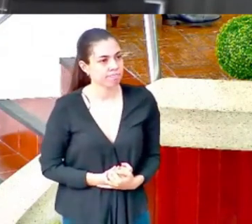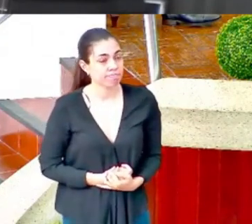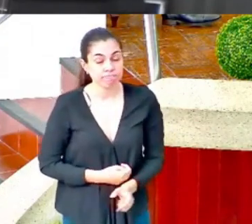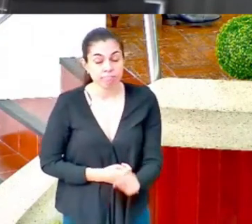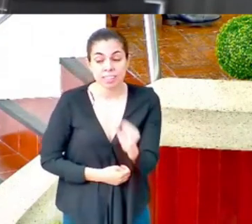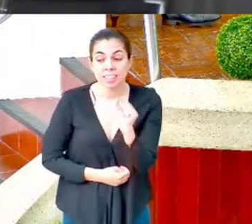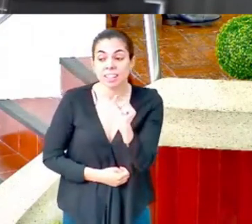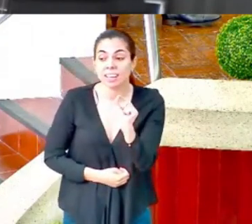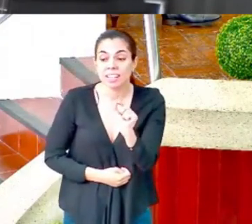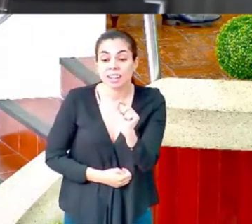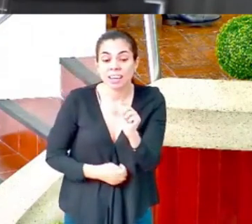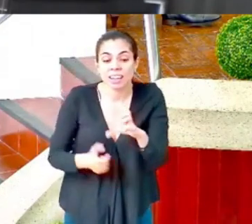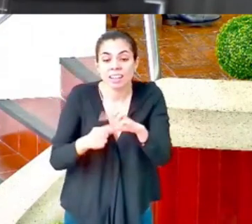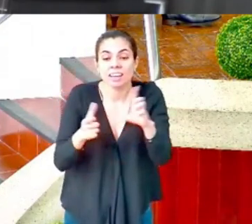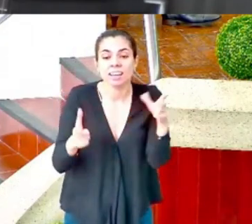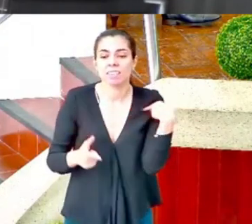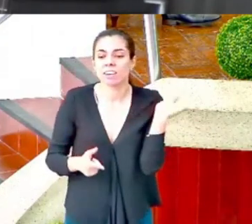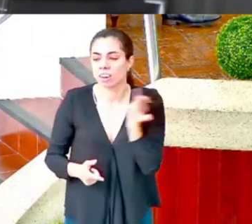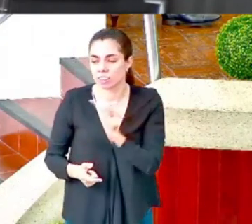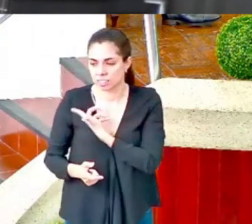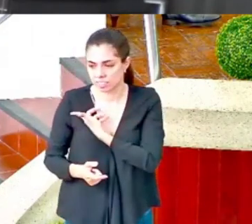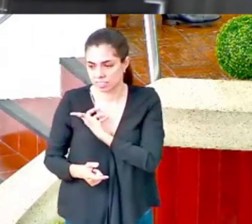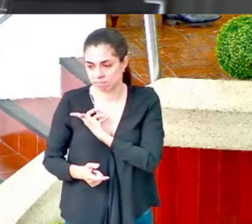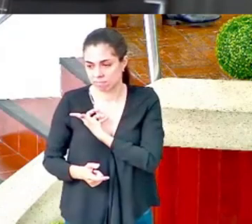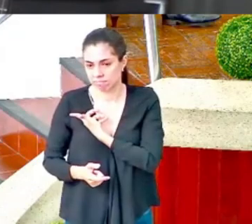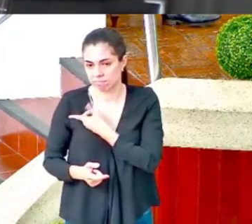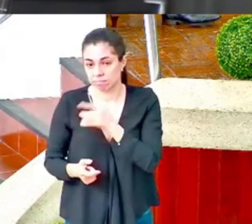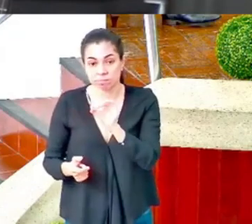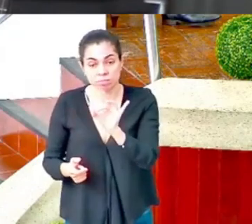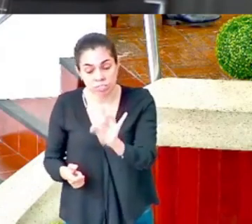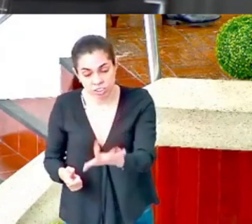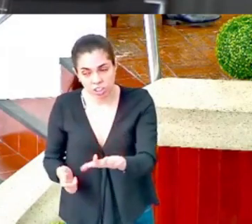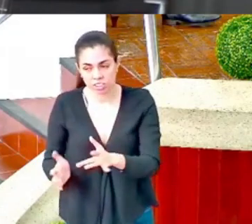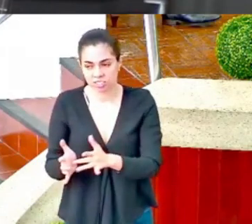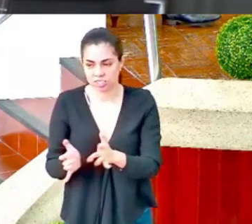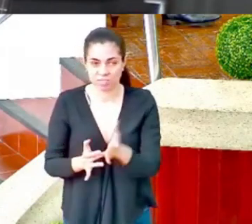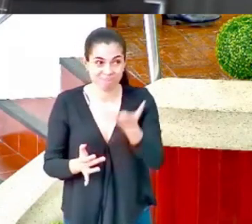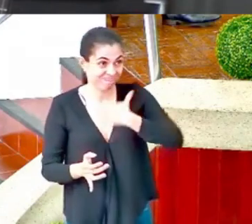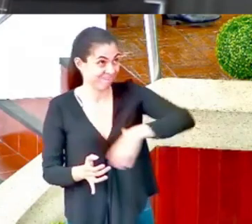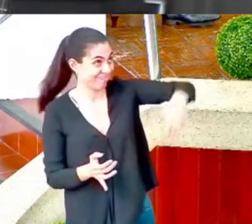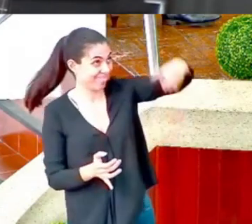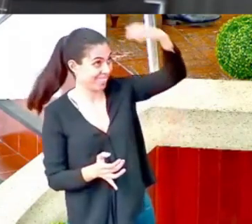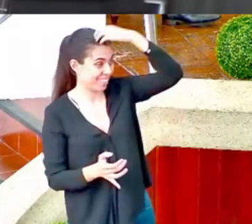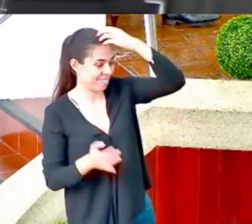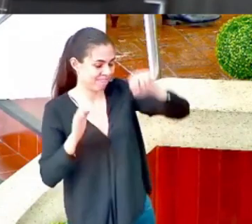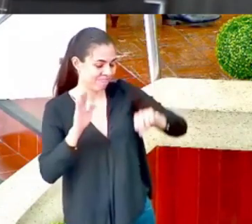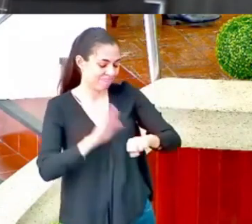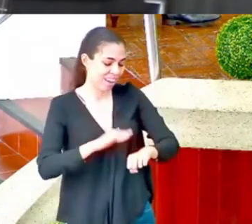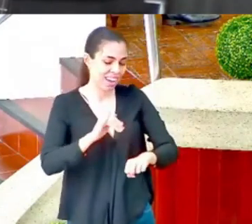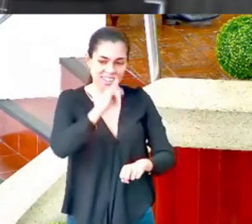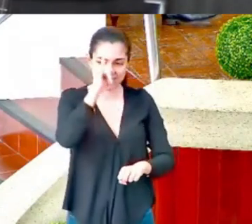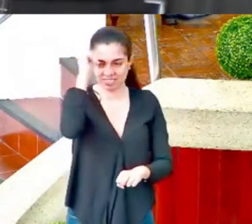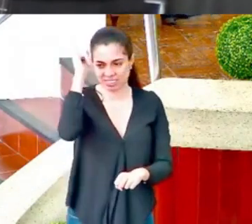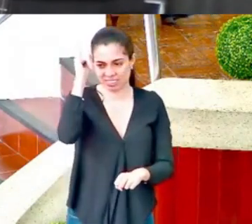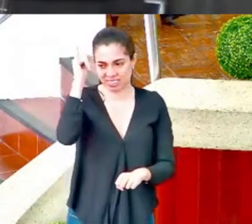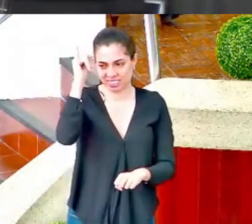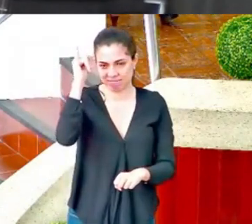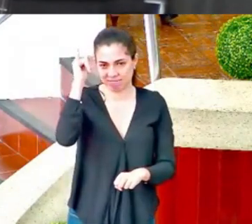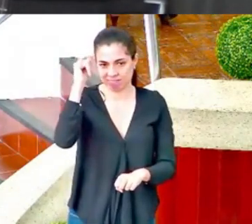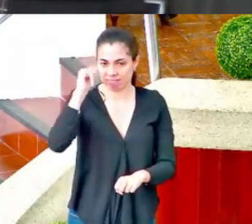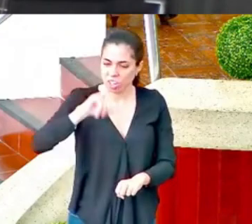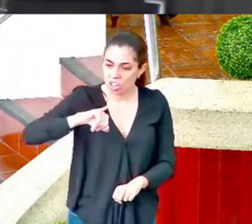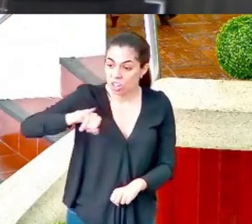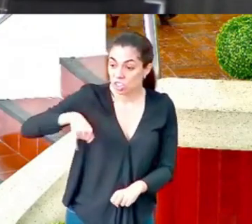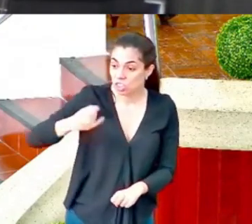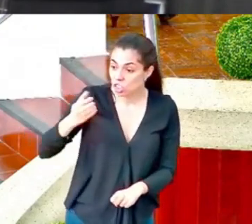Jesus Cristo, o Rei dos Reis. Josias antecipou o que Jesus Cristo fazia. Claro que é uma sombra, é